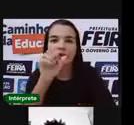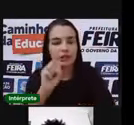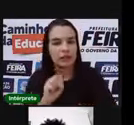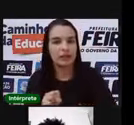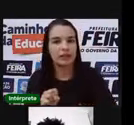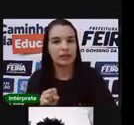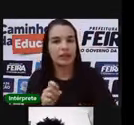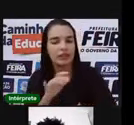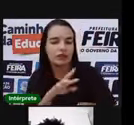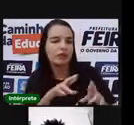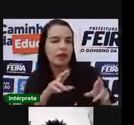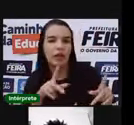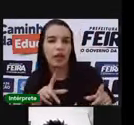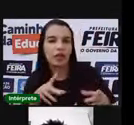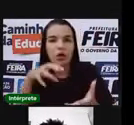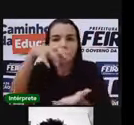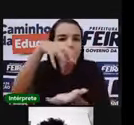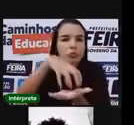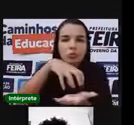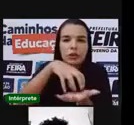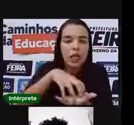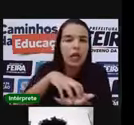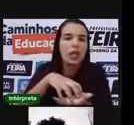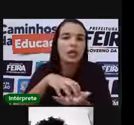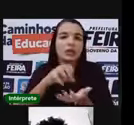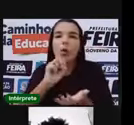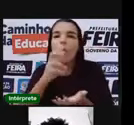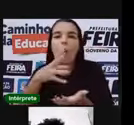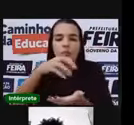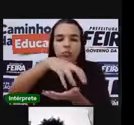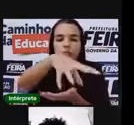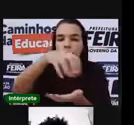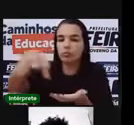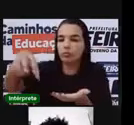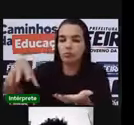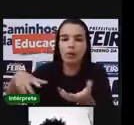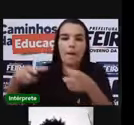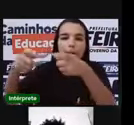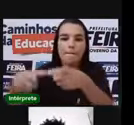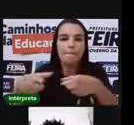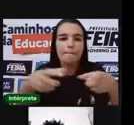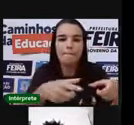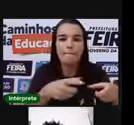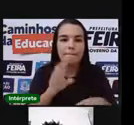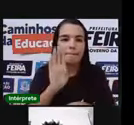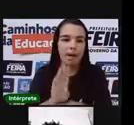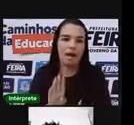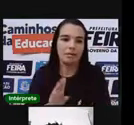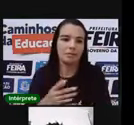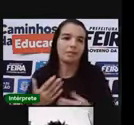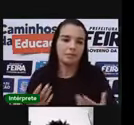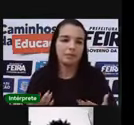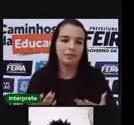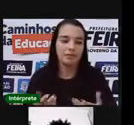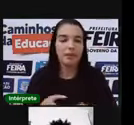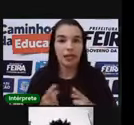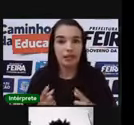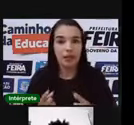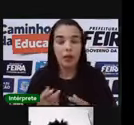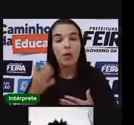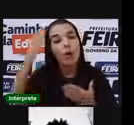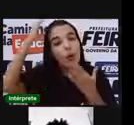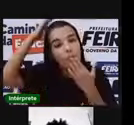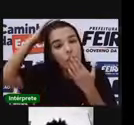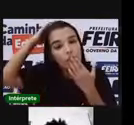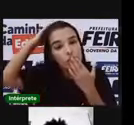não é? No centro da cidade, na periferia, no bairro onde a gente mora, ok? O indígena é diferente,